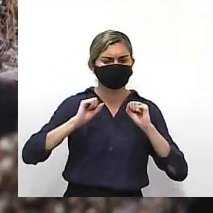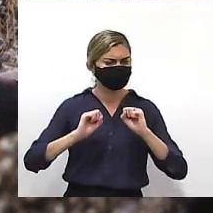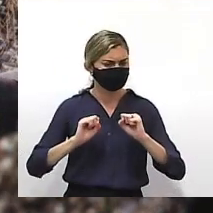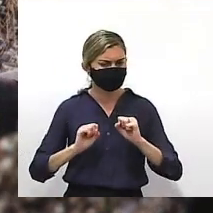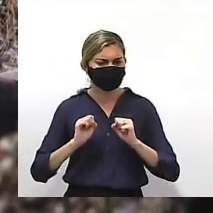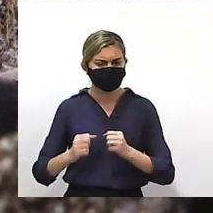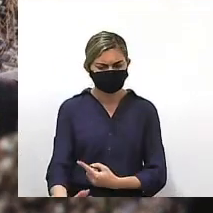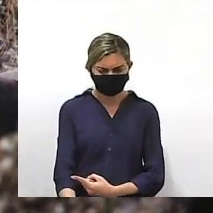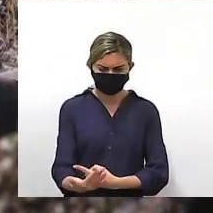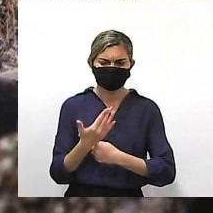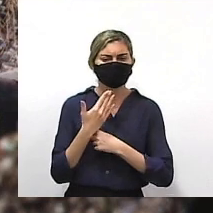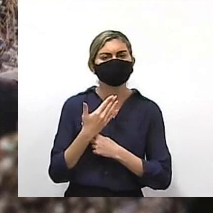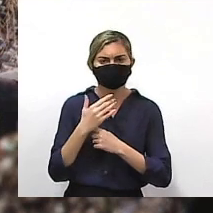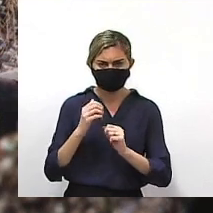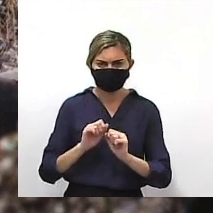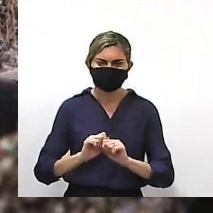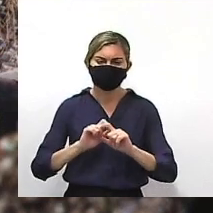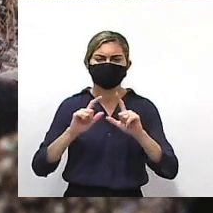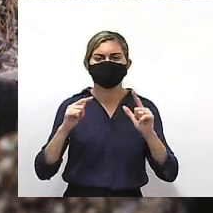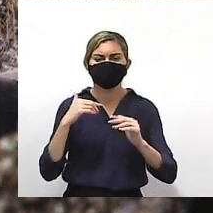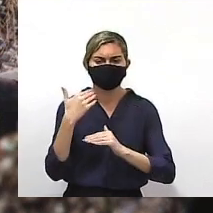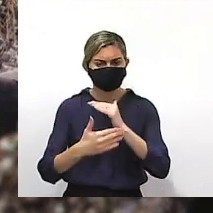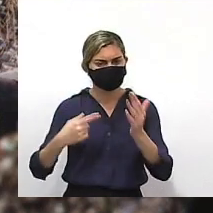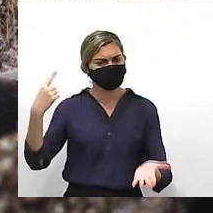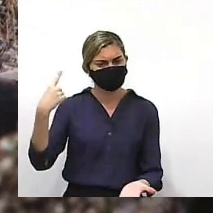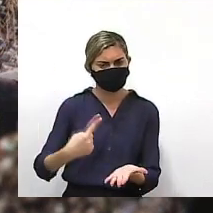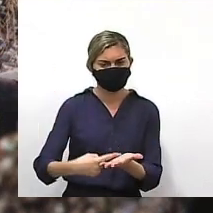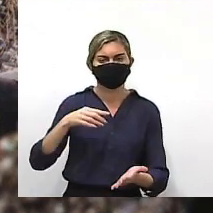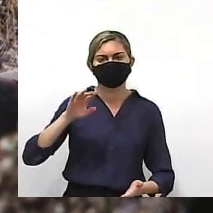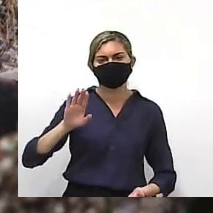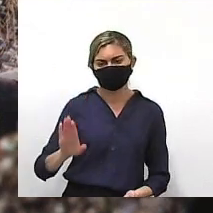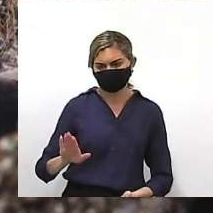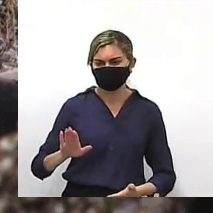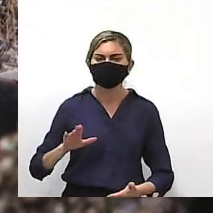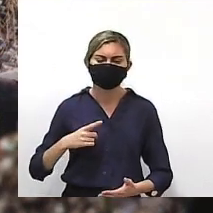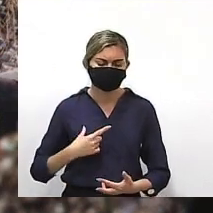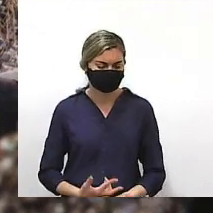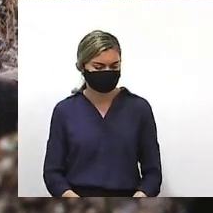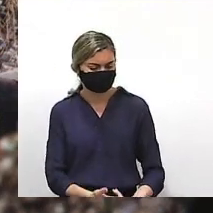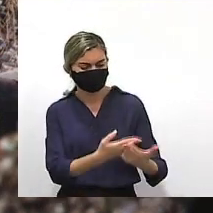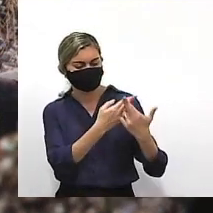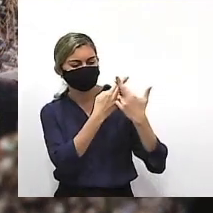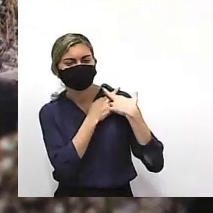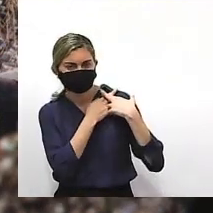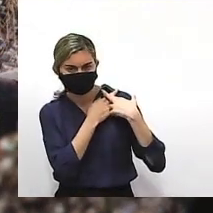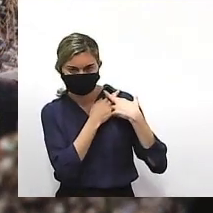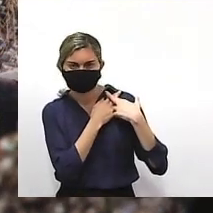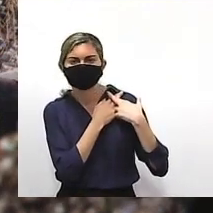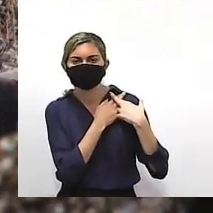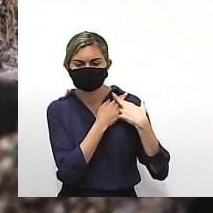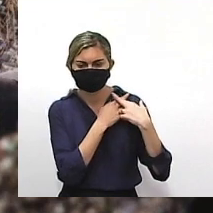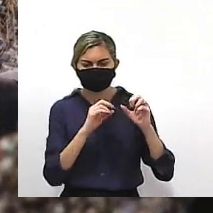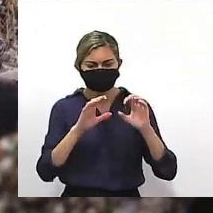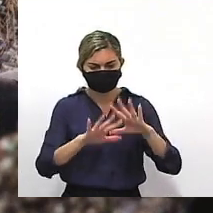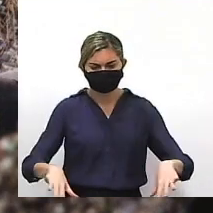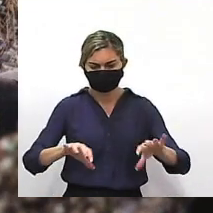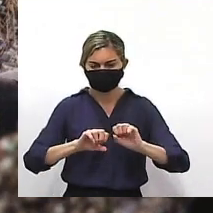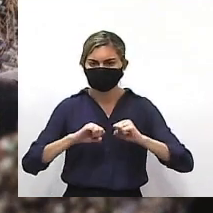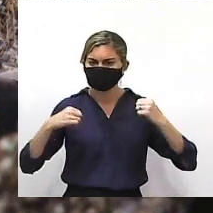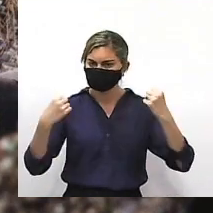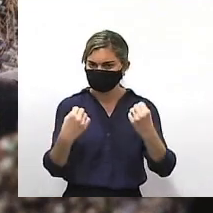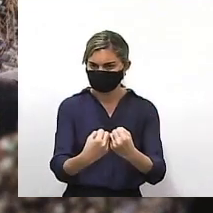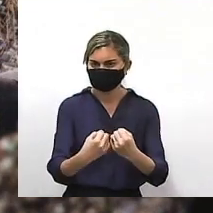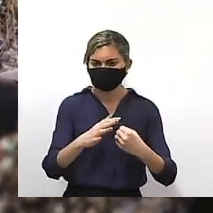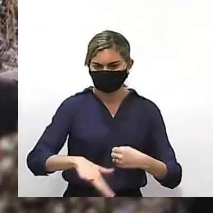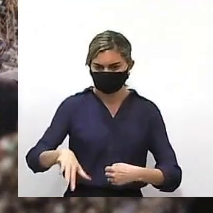nos levar a um maior comprometimento e responsabilidade para com a sociedade em que